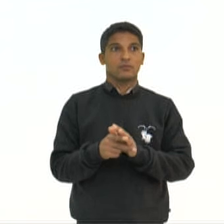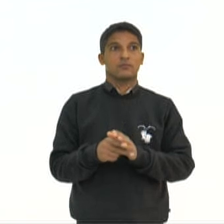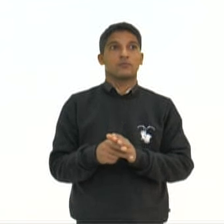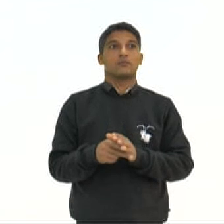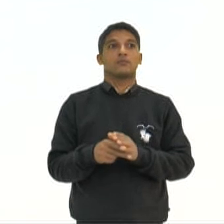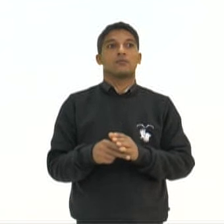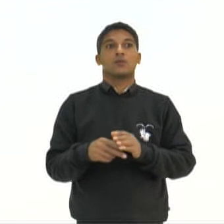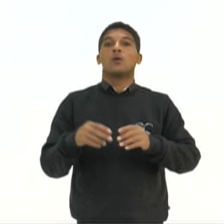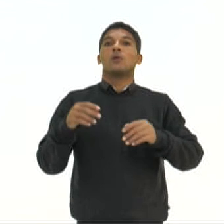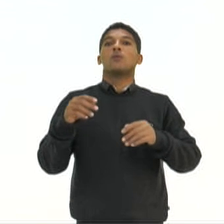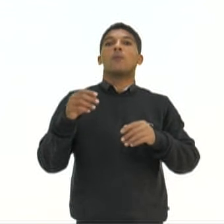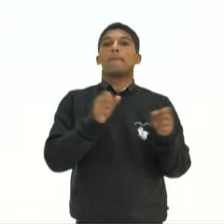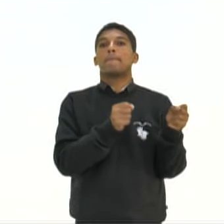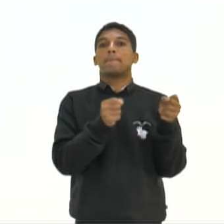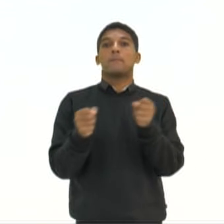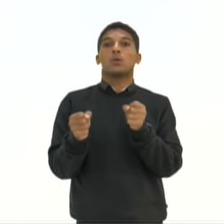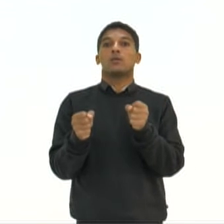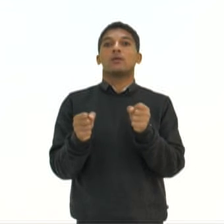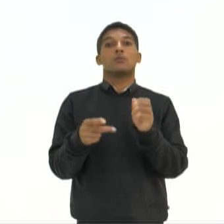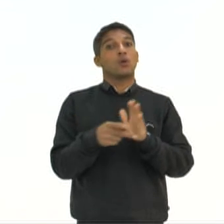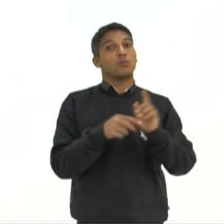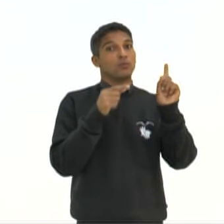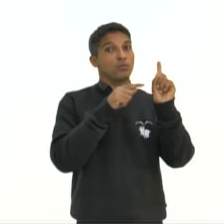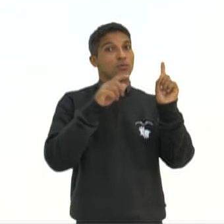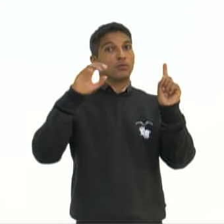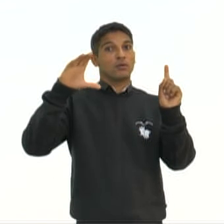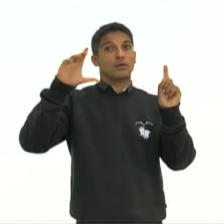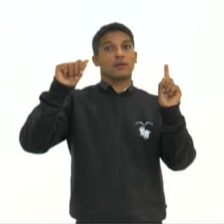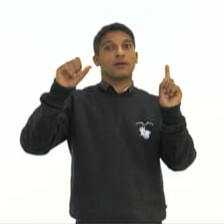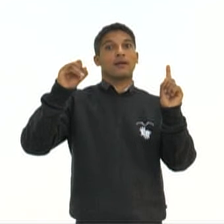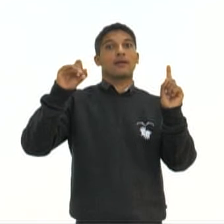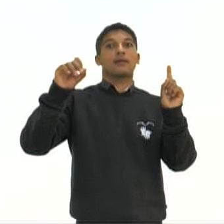dos califas? A resposta correta é a letra C,